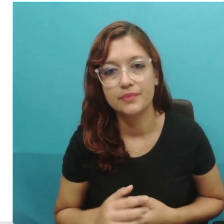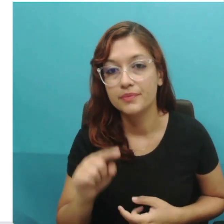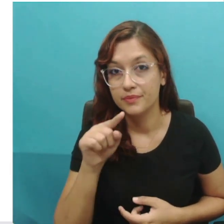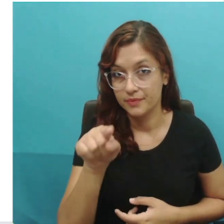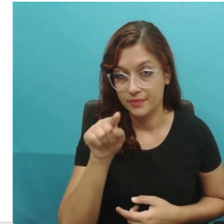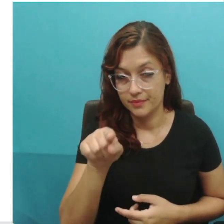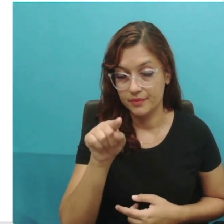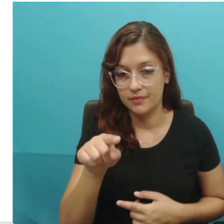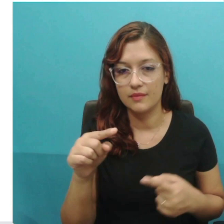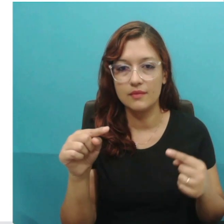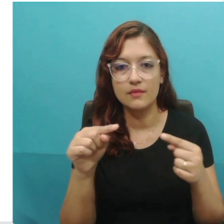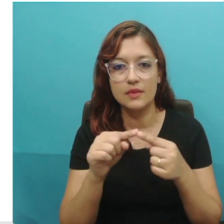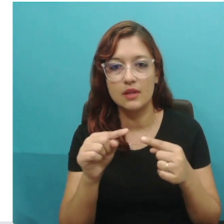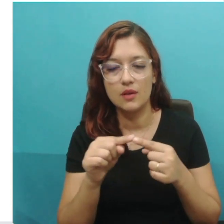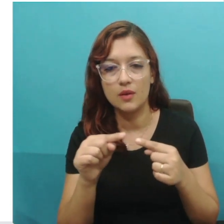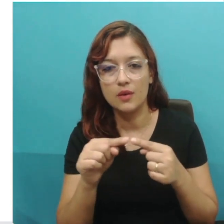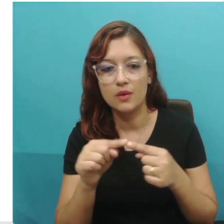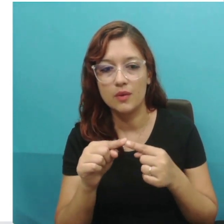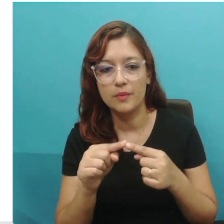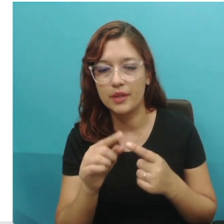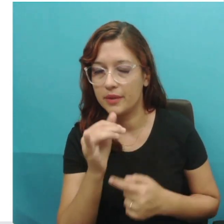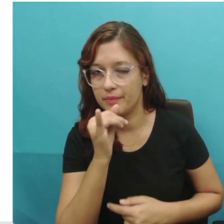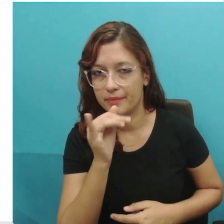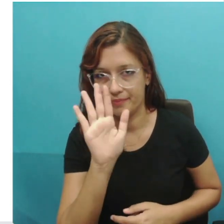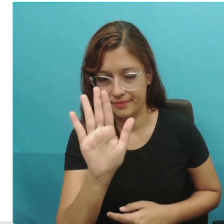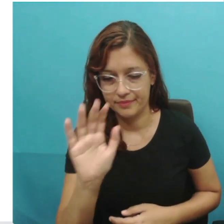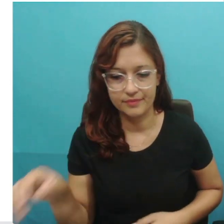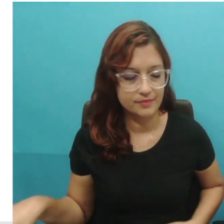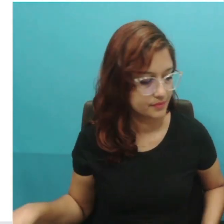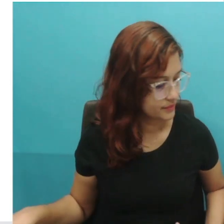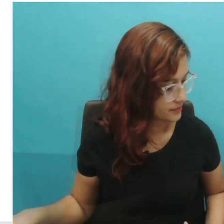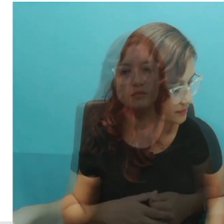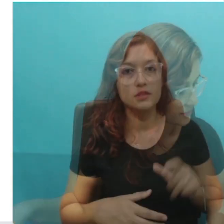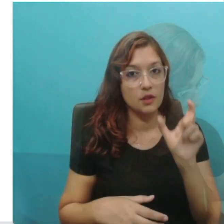nesse caso não é interrogativo.